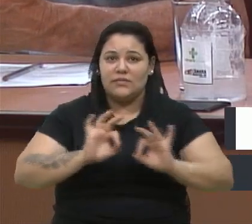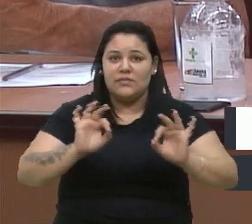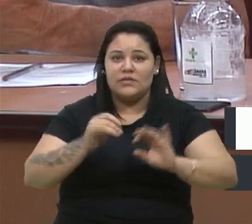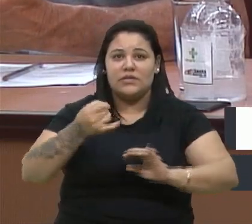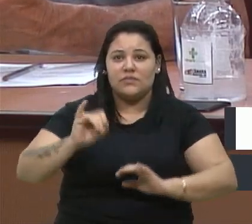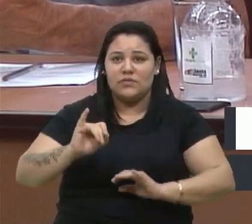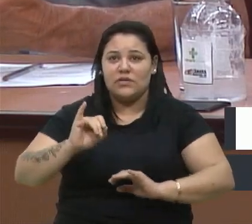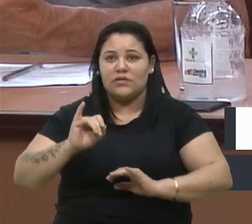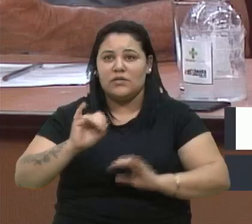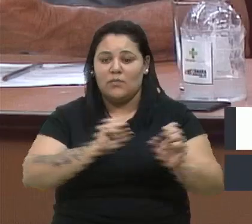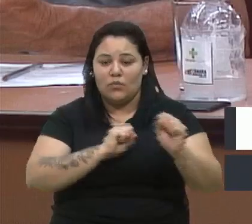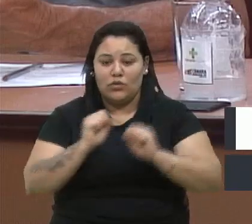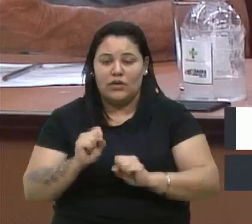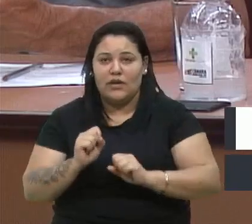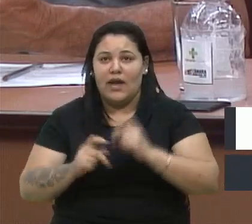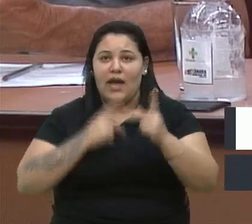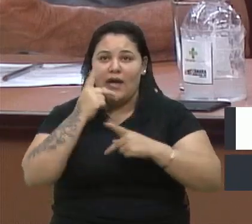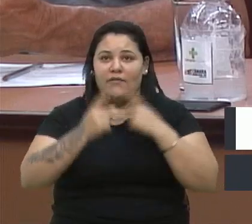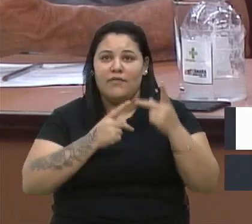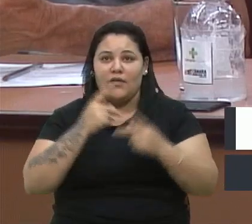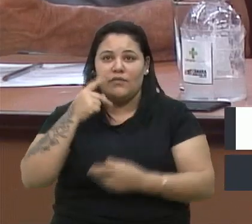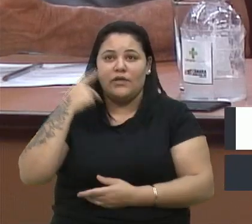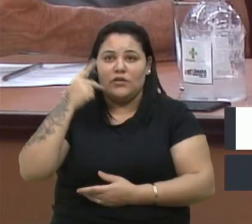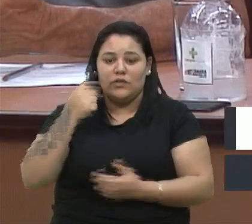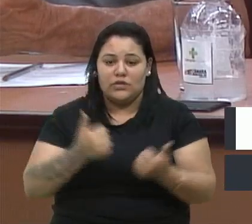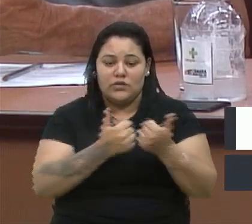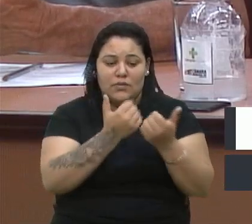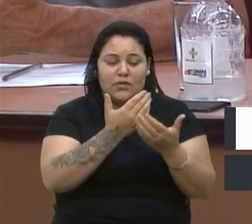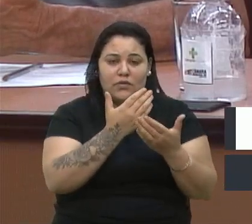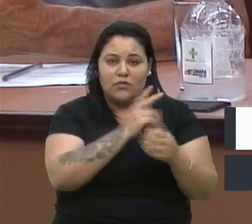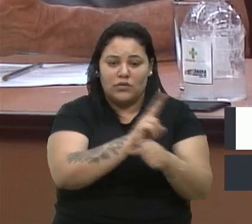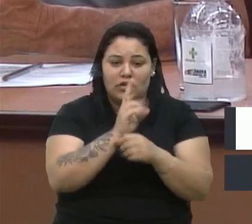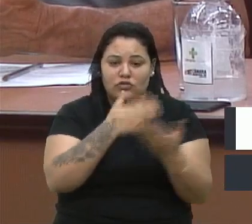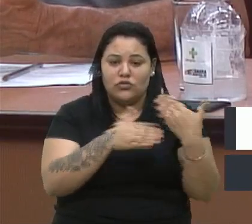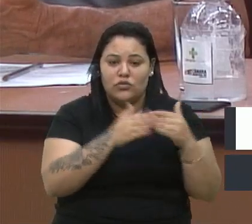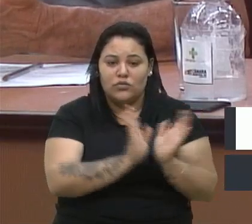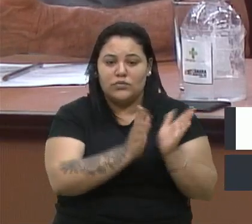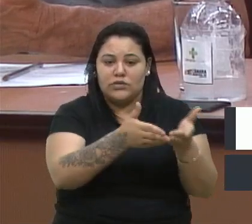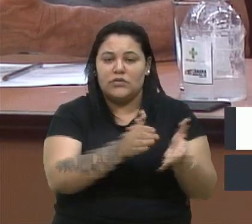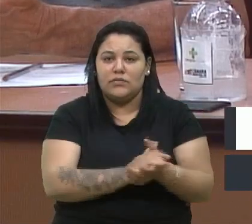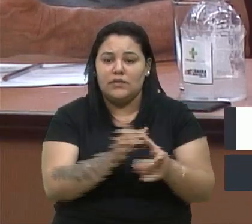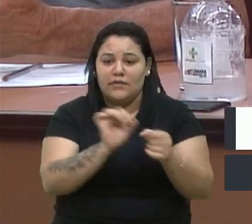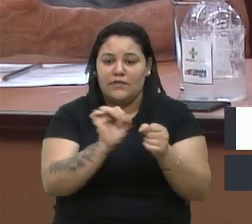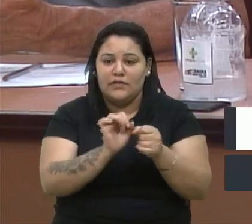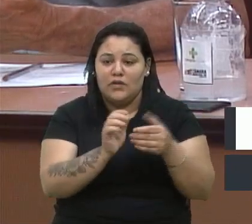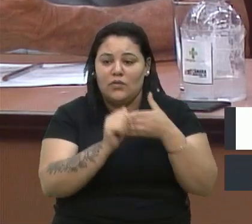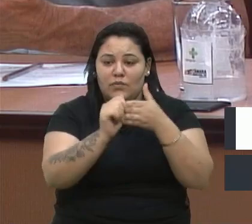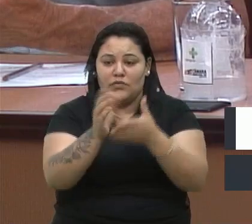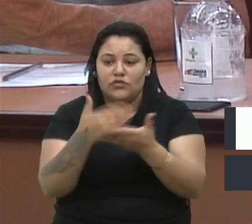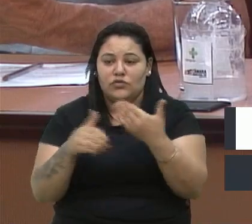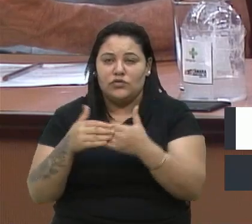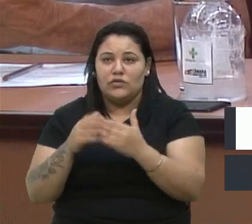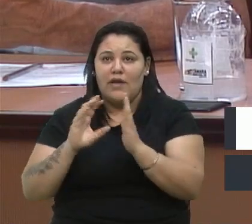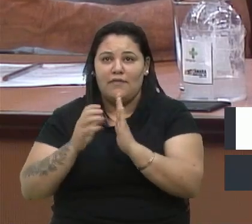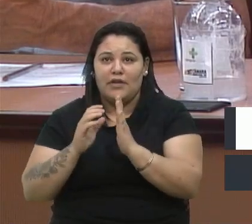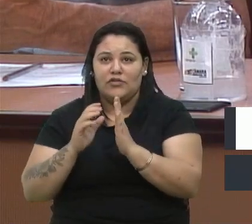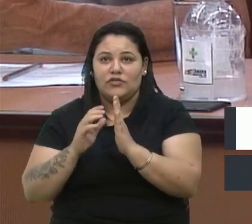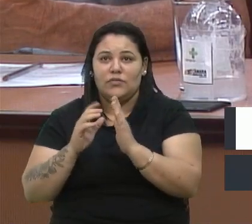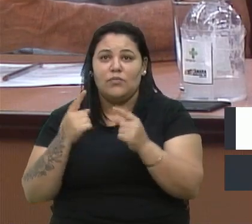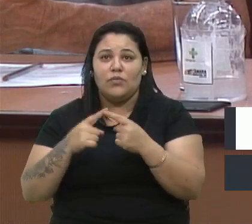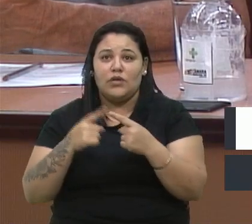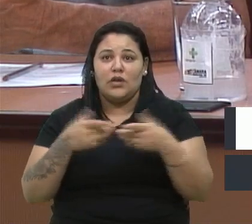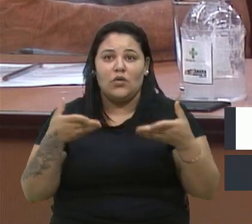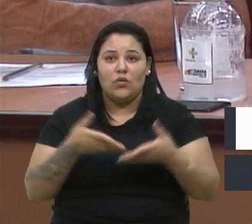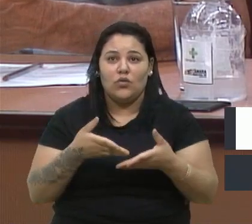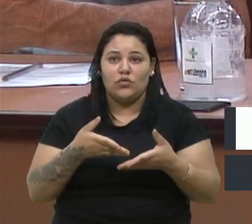do vereador, que tinha um assessor para cuidar de todas as comissões, para fazer o assessoramento das frentes parlamentares. Porque hoje as frentes parlamentares,